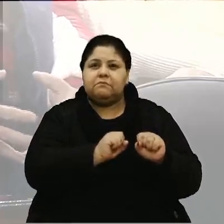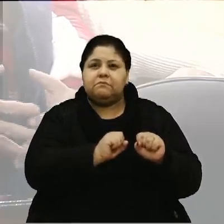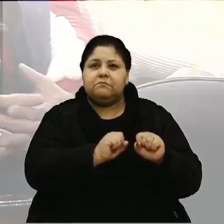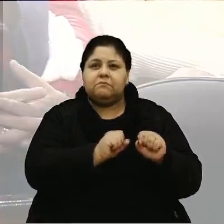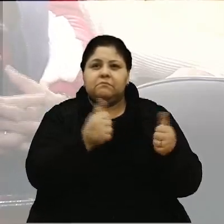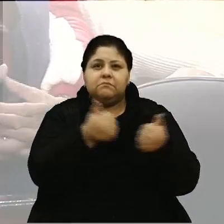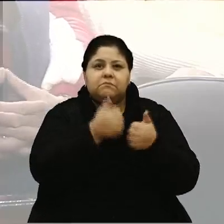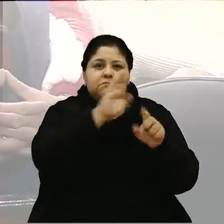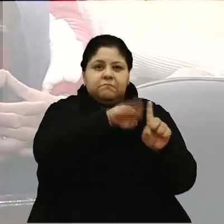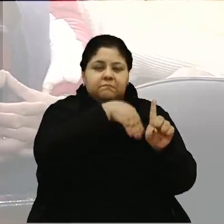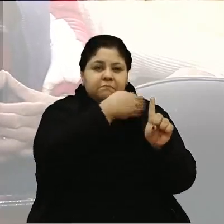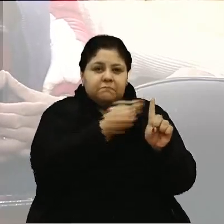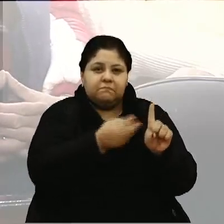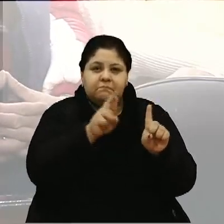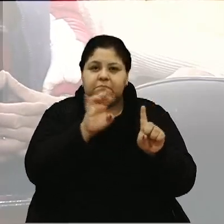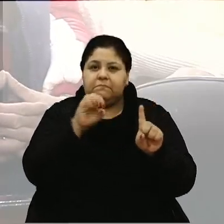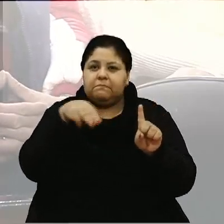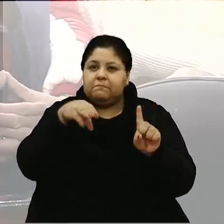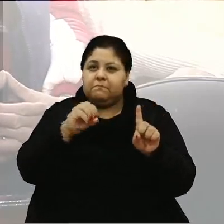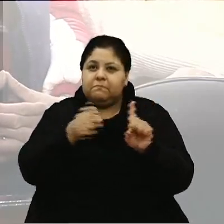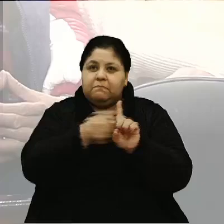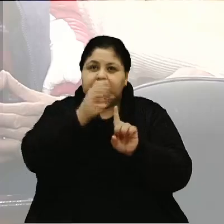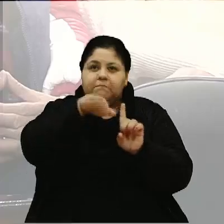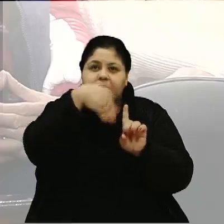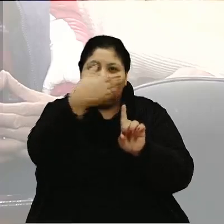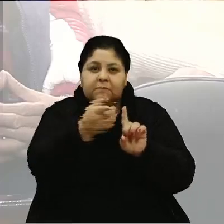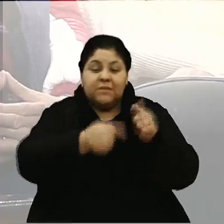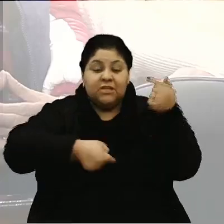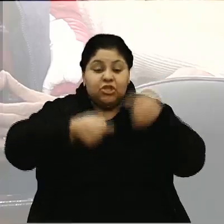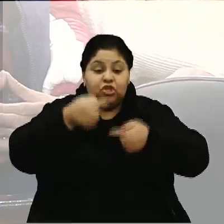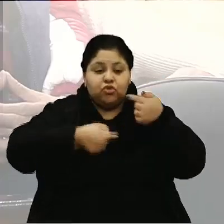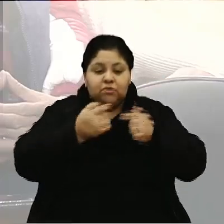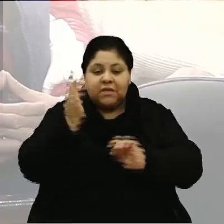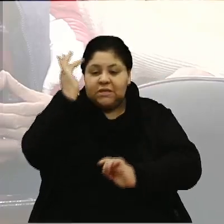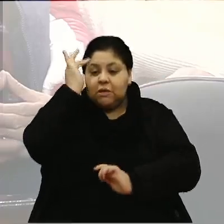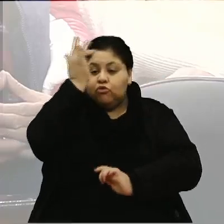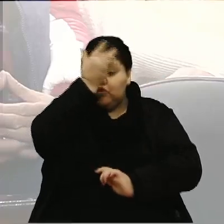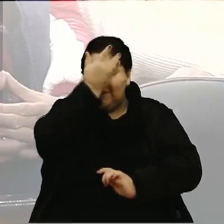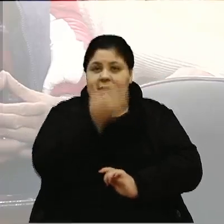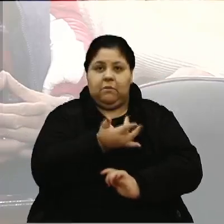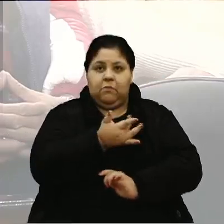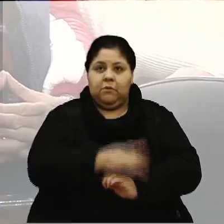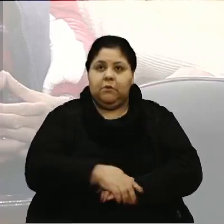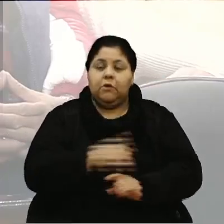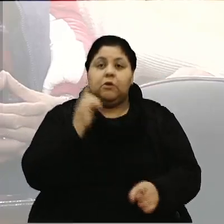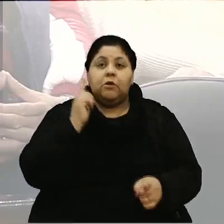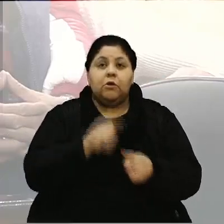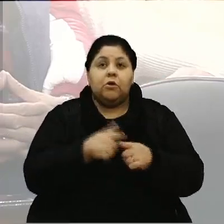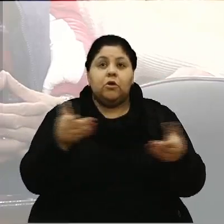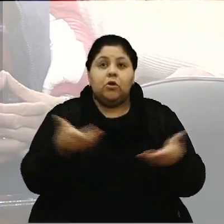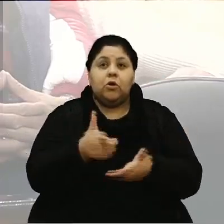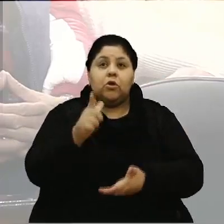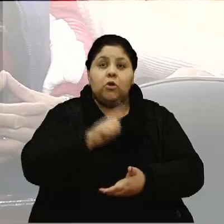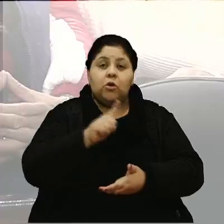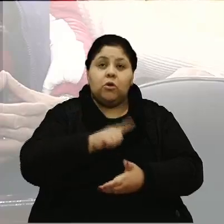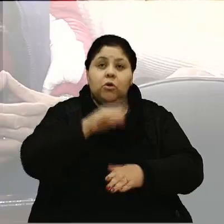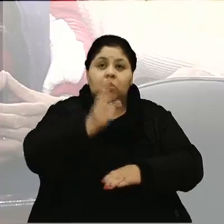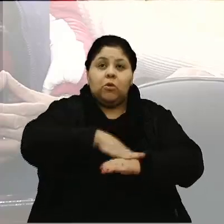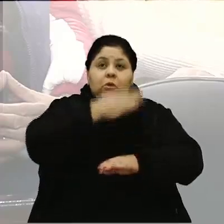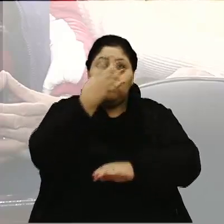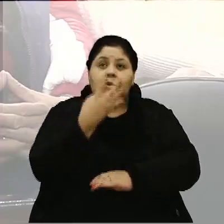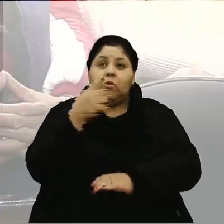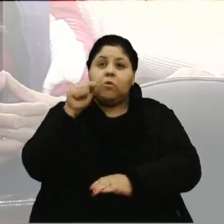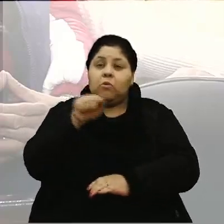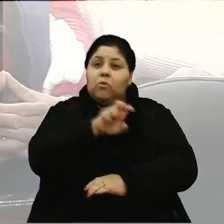da homenagem do Rimon, que será o mês que vem, debater a saúde mental do nosso município. Porque hoje nós temos mais de